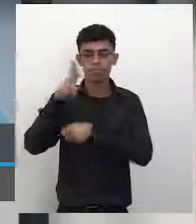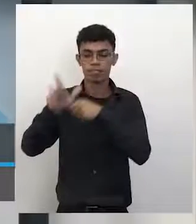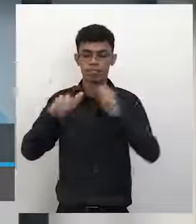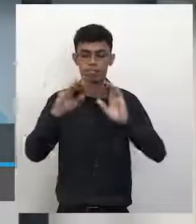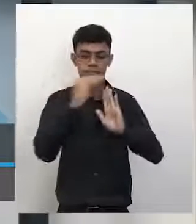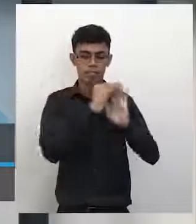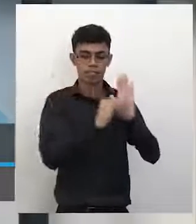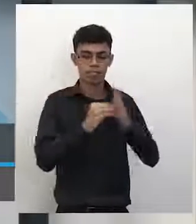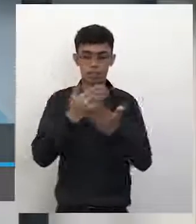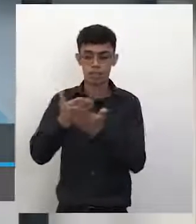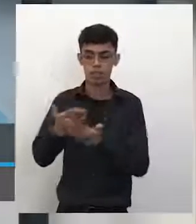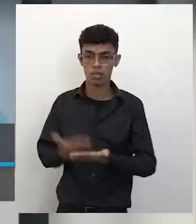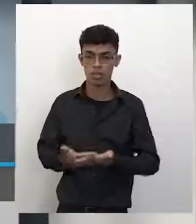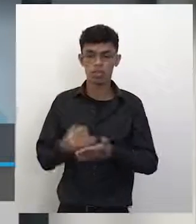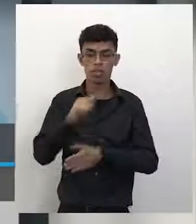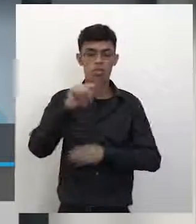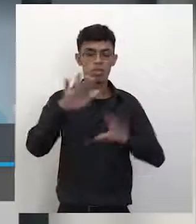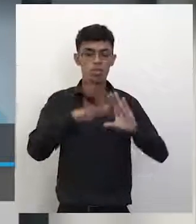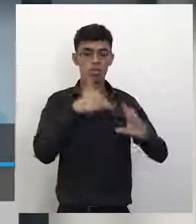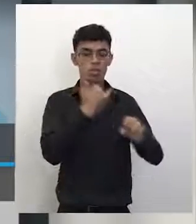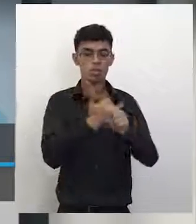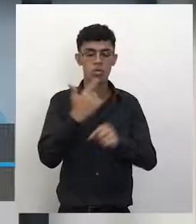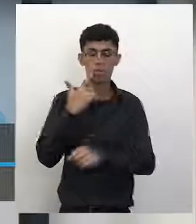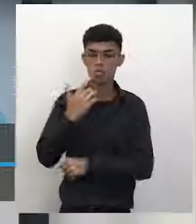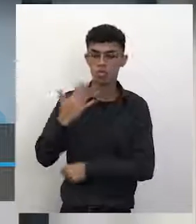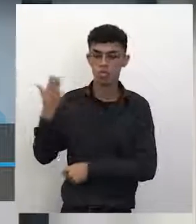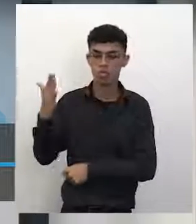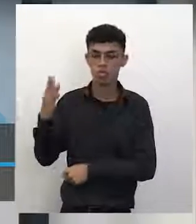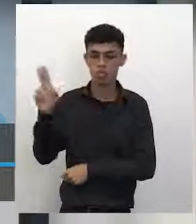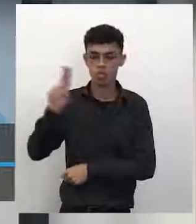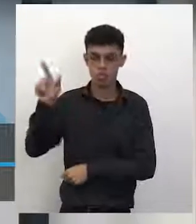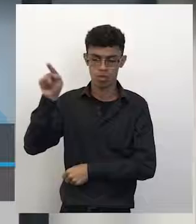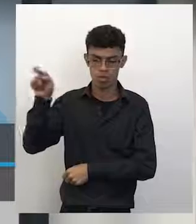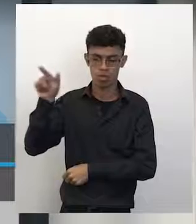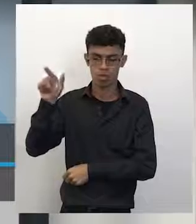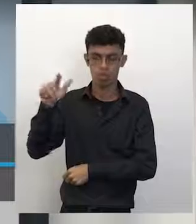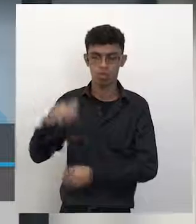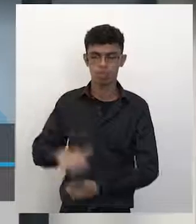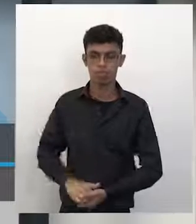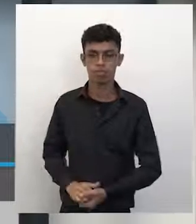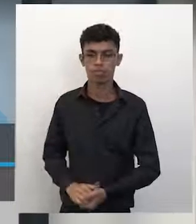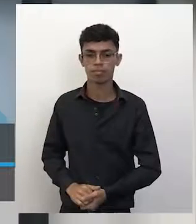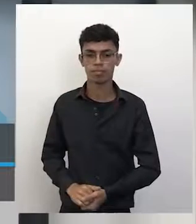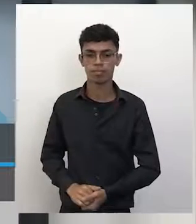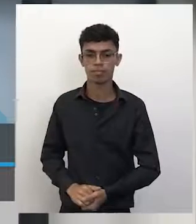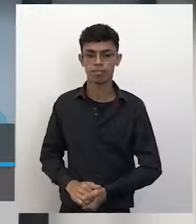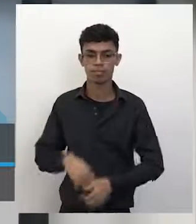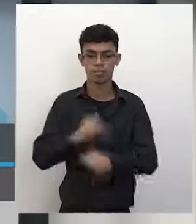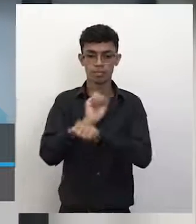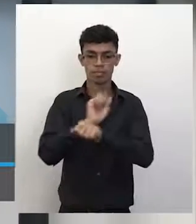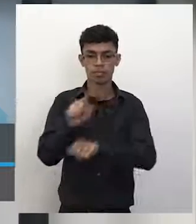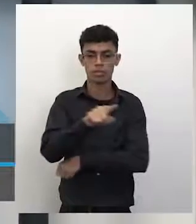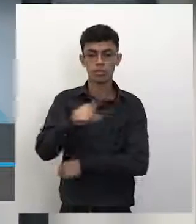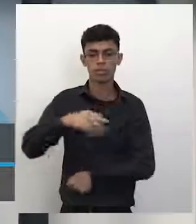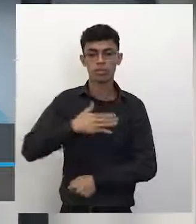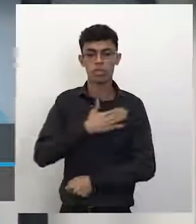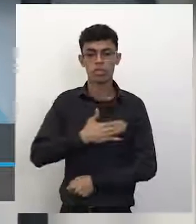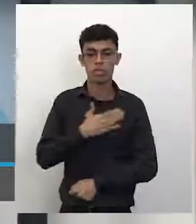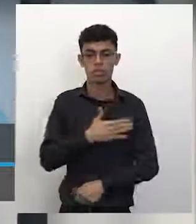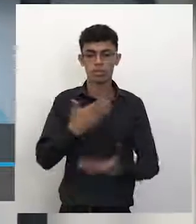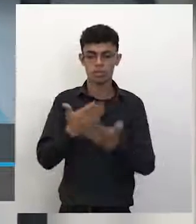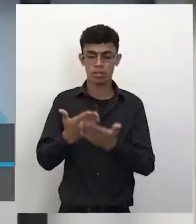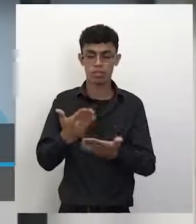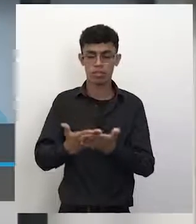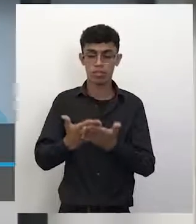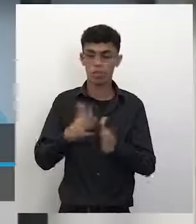íntegra com mais calma, o YouTube é Fernanda Maria Borges, só se eu não estou enganada, tá, turma? E espero que vocês tenham gostado da aula. Não